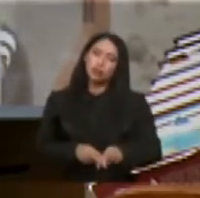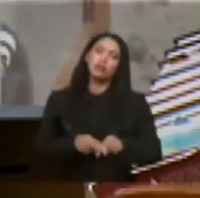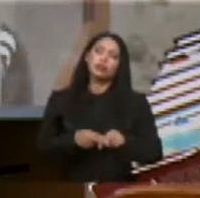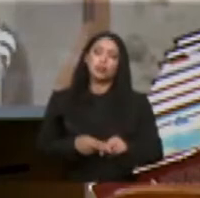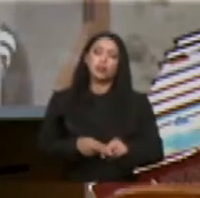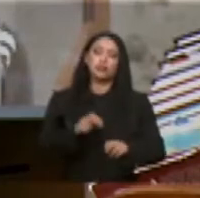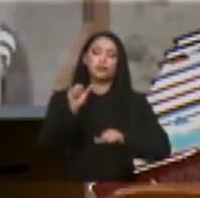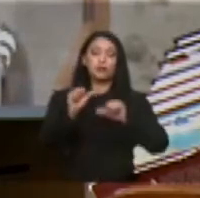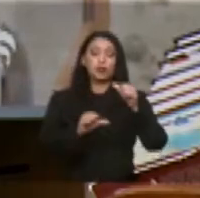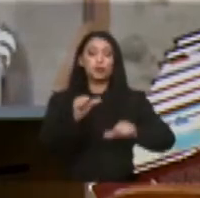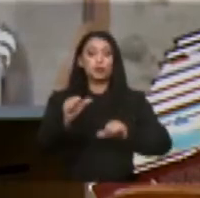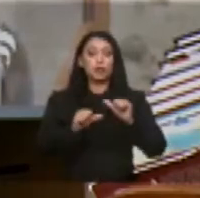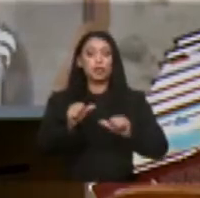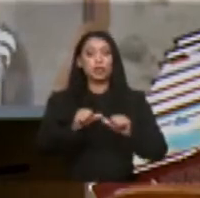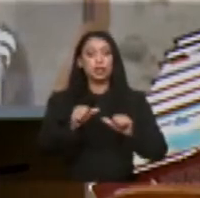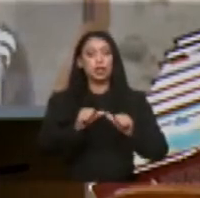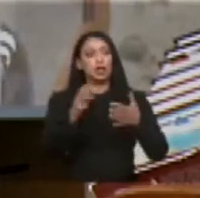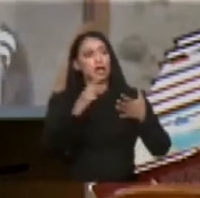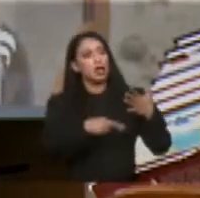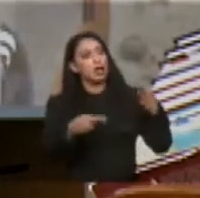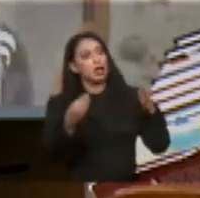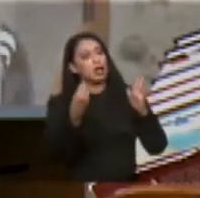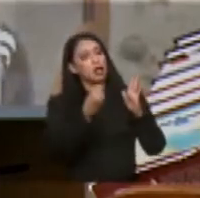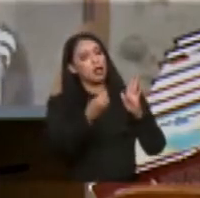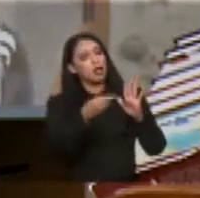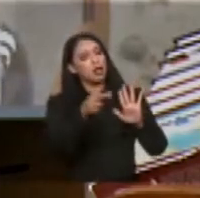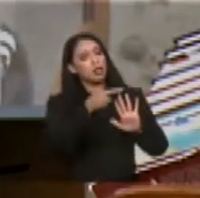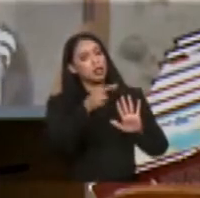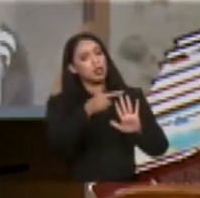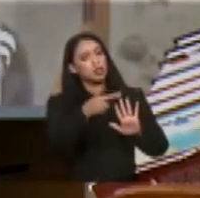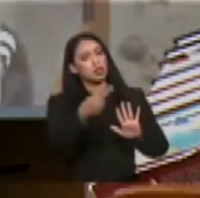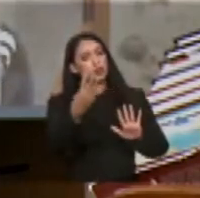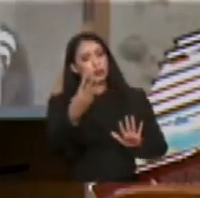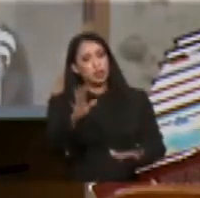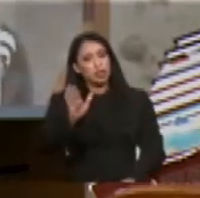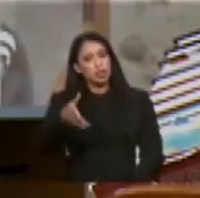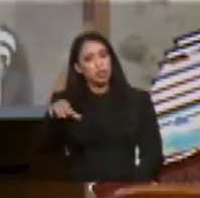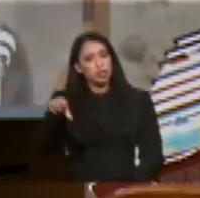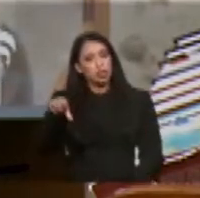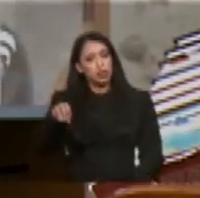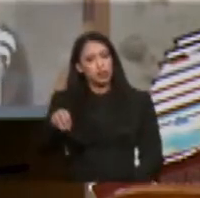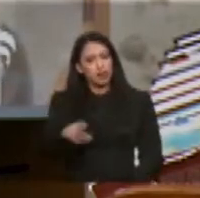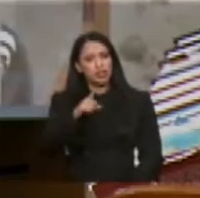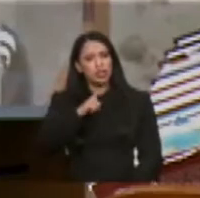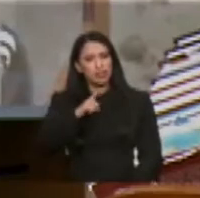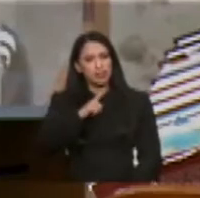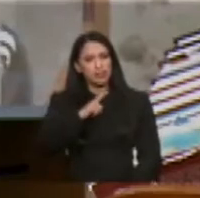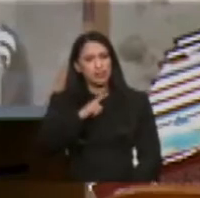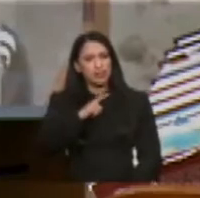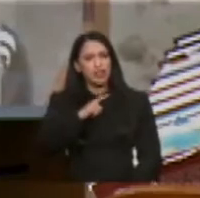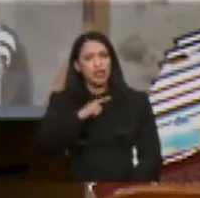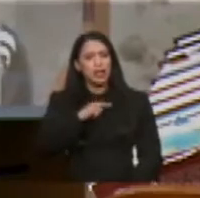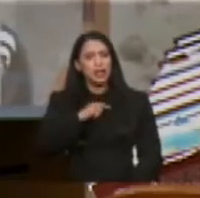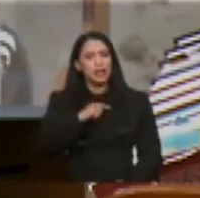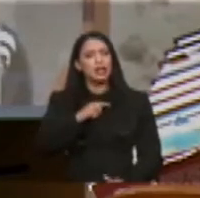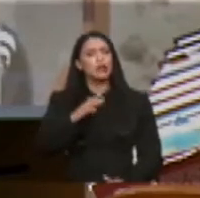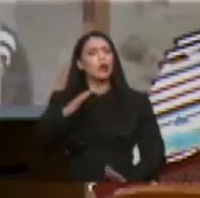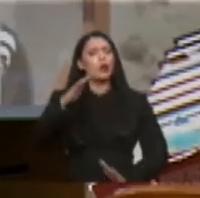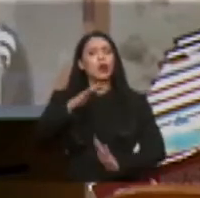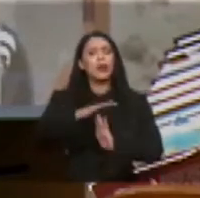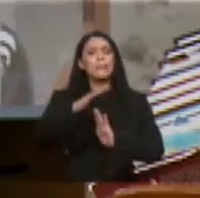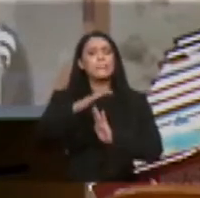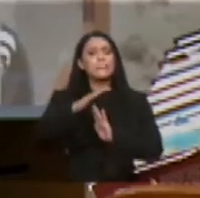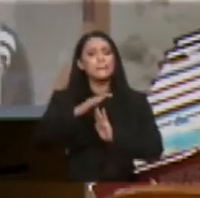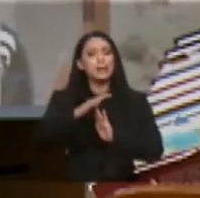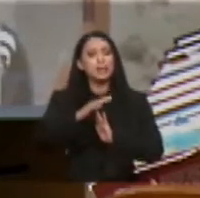foi editada a Resolução CONAMA 3 de 90, que estabeleceu níveis máximos recomendáveis